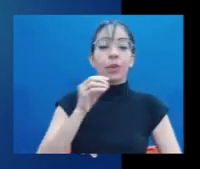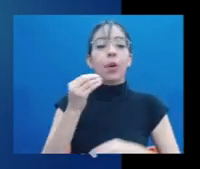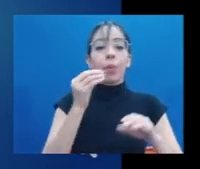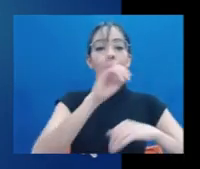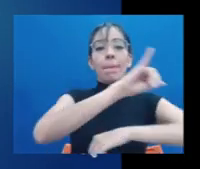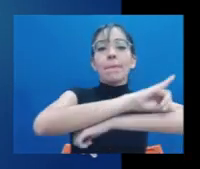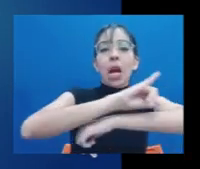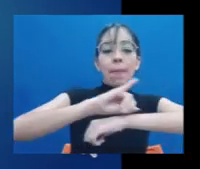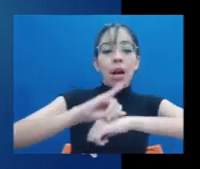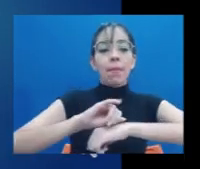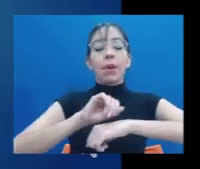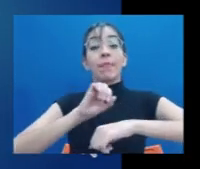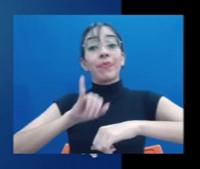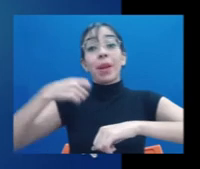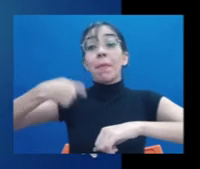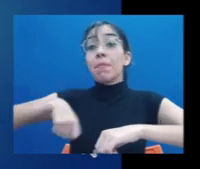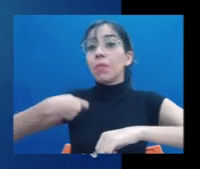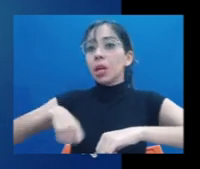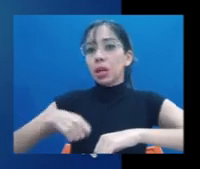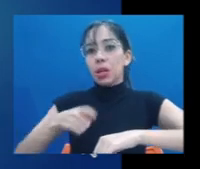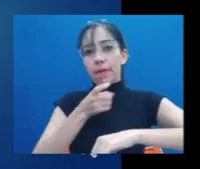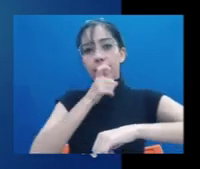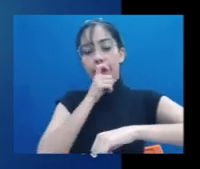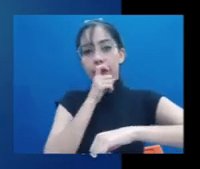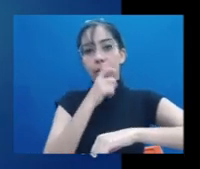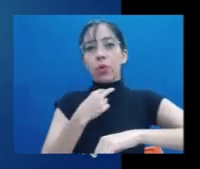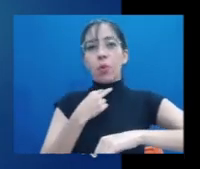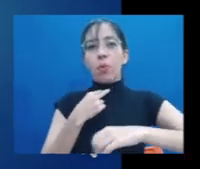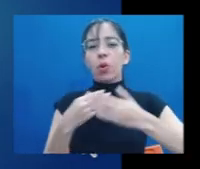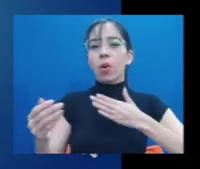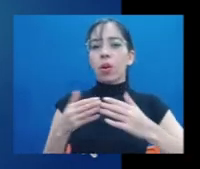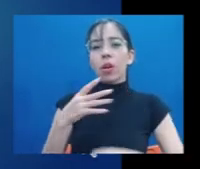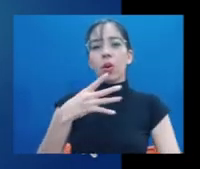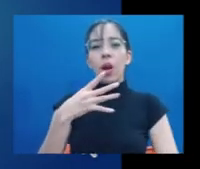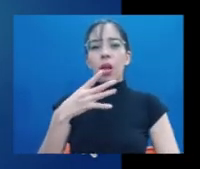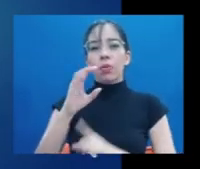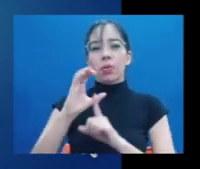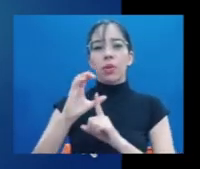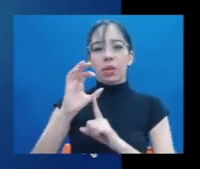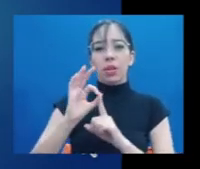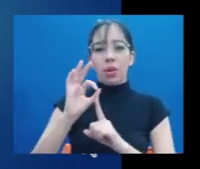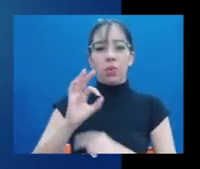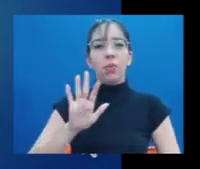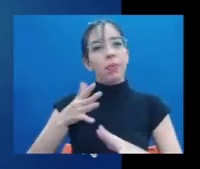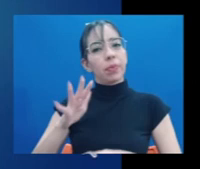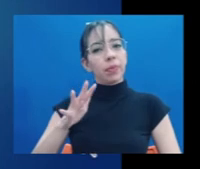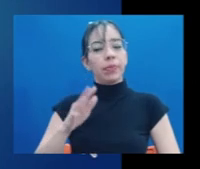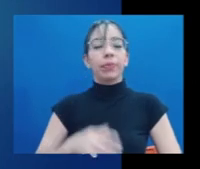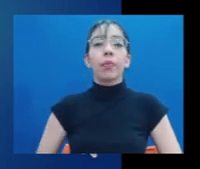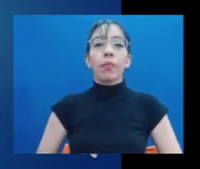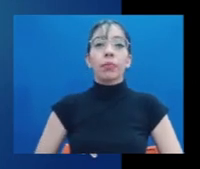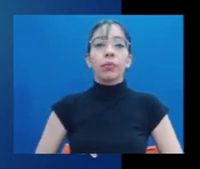esse produto, vindo lá ter acesso a esse produto sem luva, que o produto tenha derramado e a pessoa acabe tendo contato com o